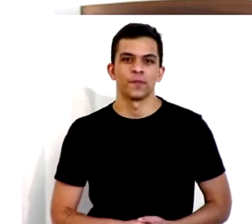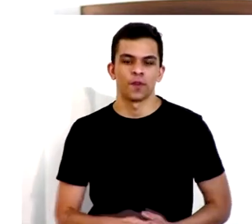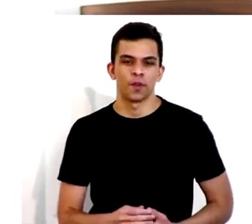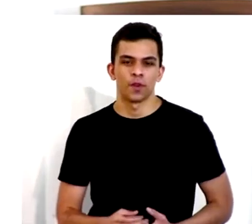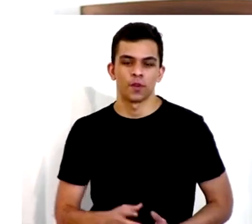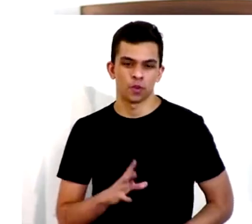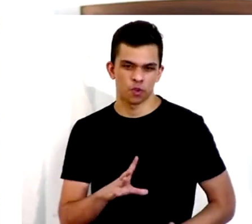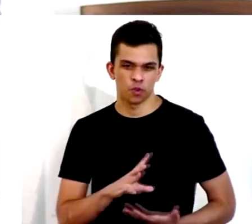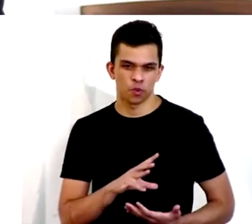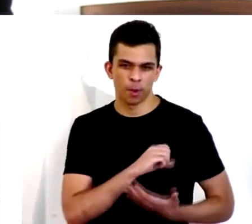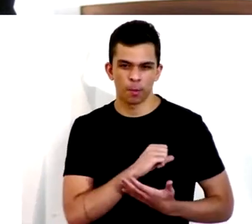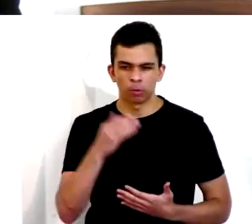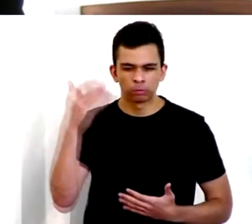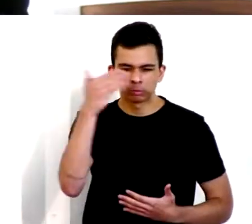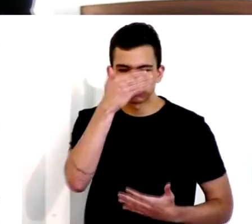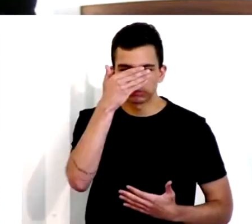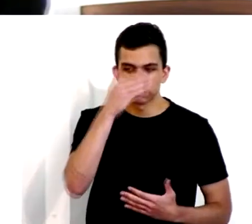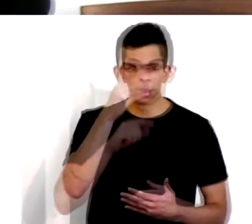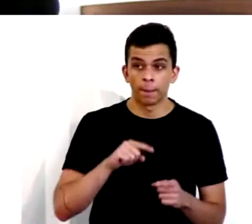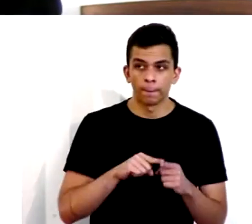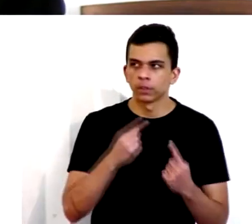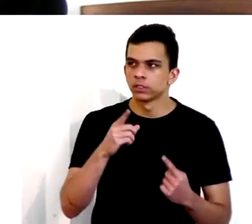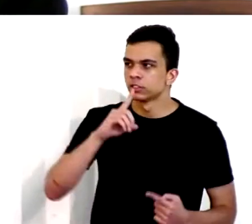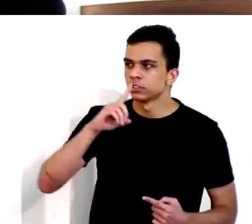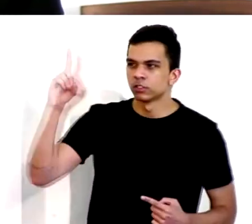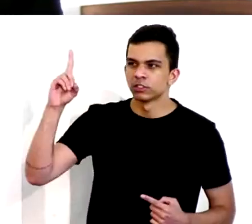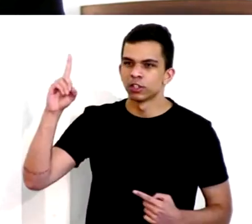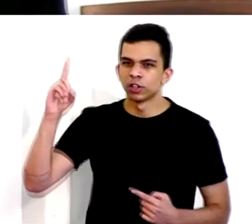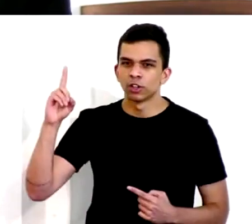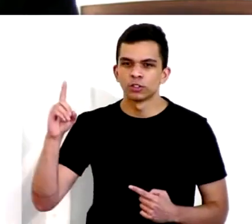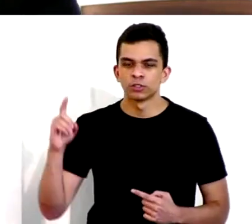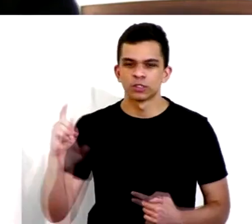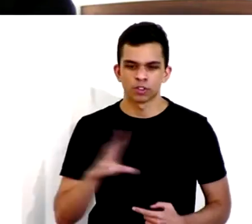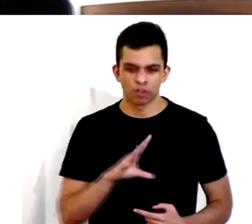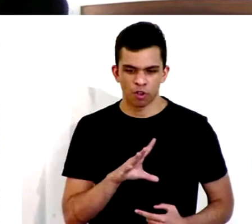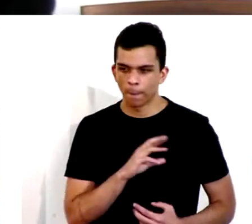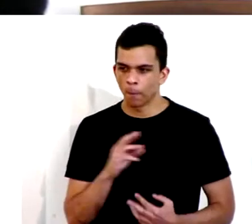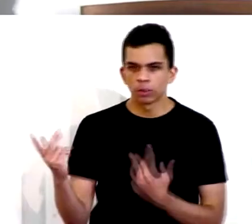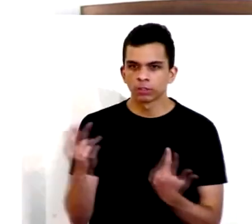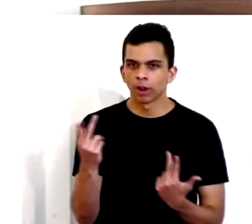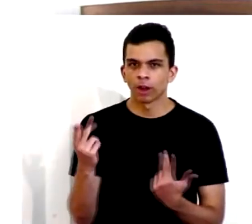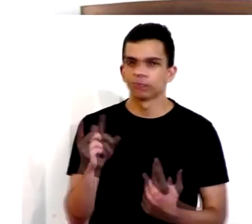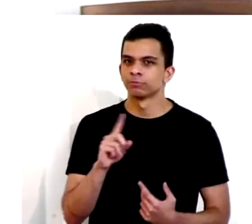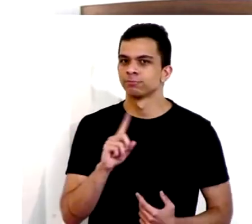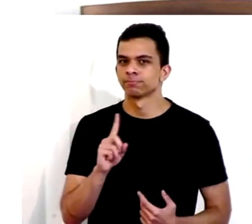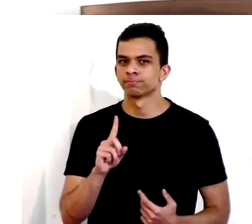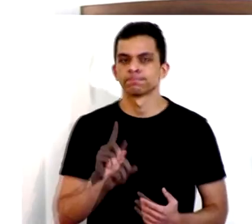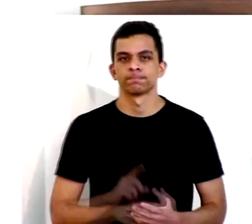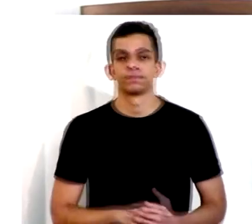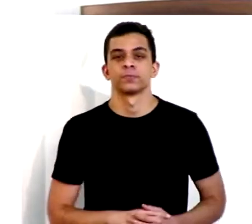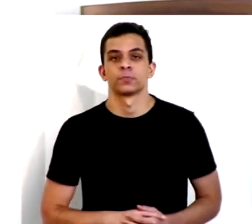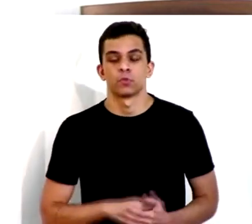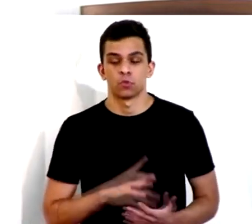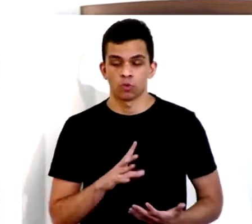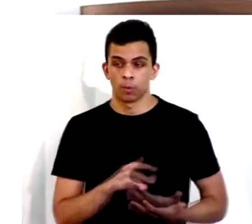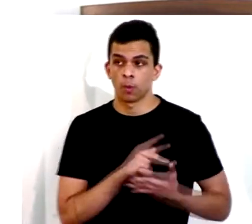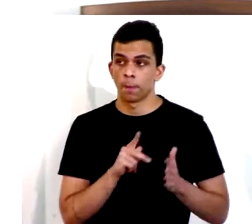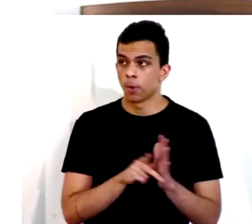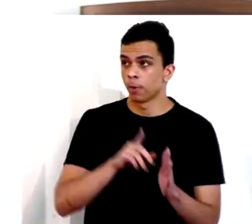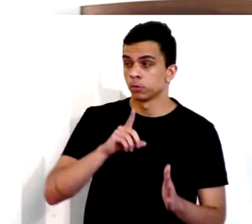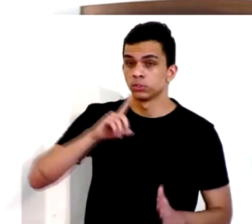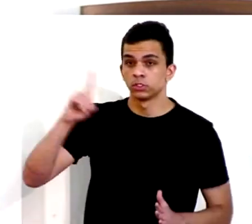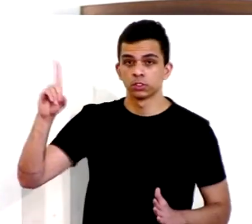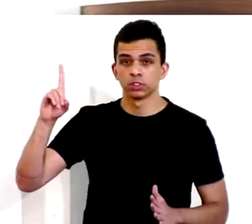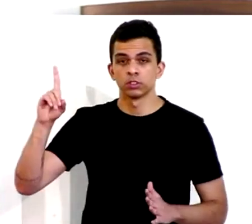mas o amor de Deus é cego? De modo nenhum. O amor de Deus não é cego, porque o amor de Deus não é um amor